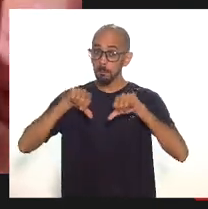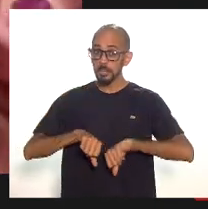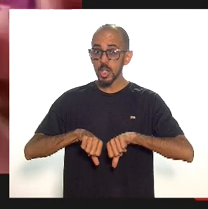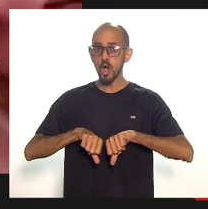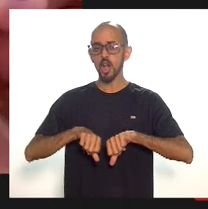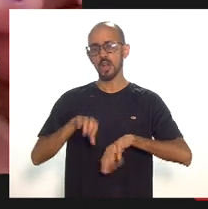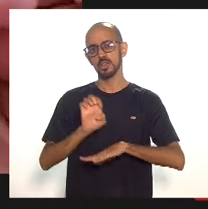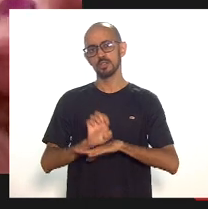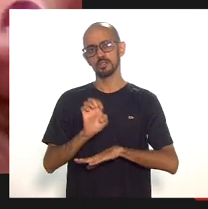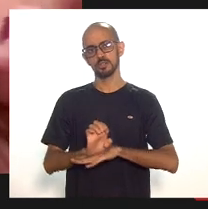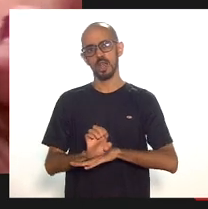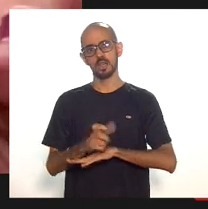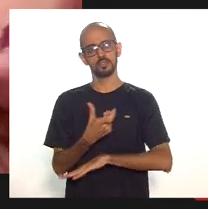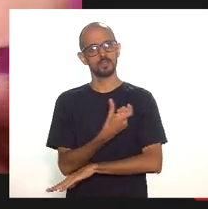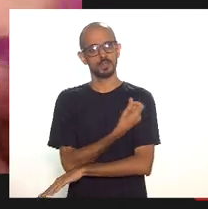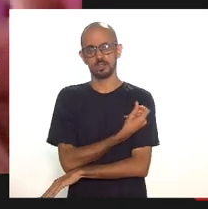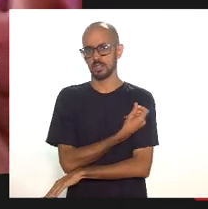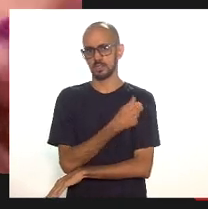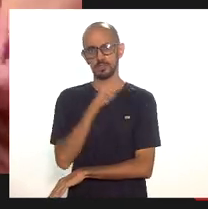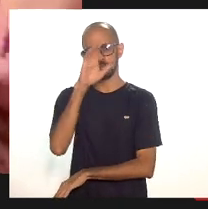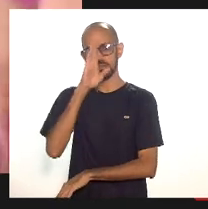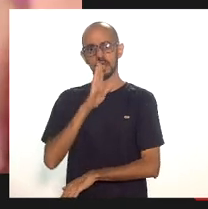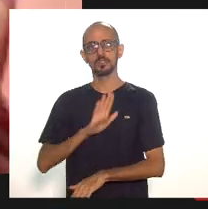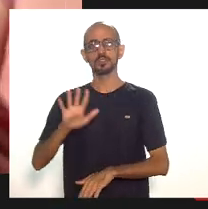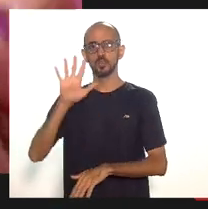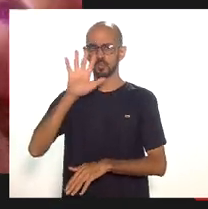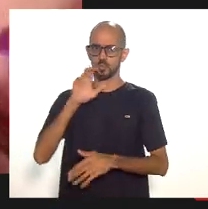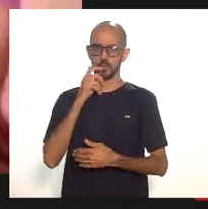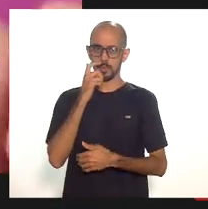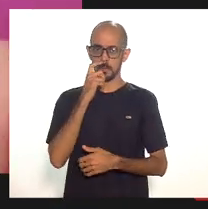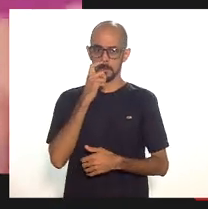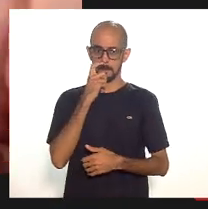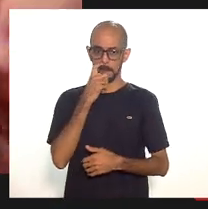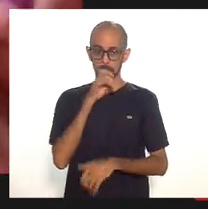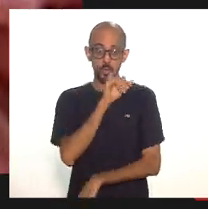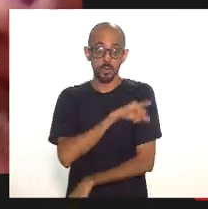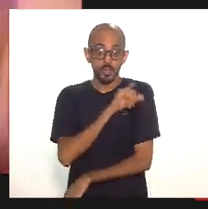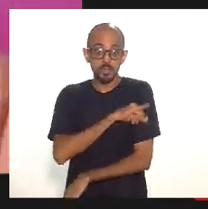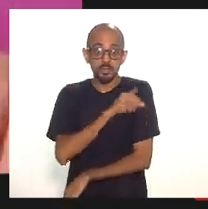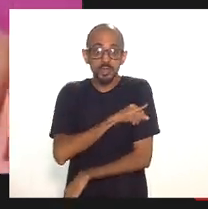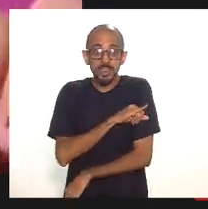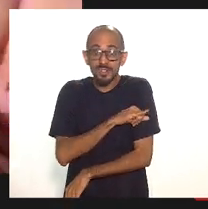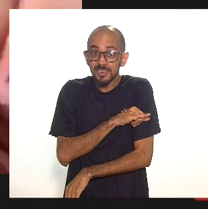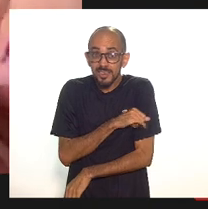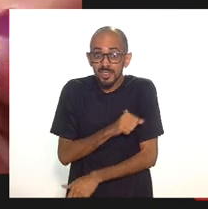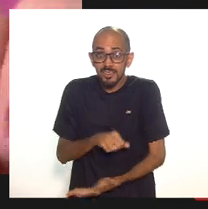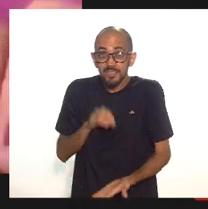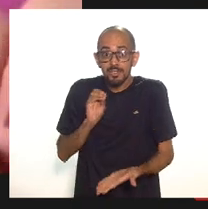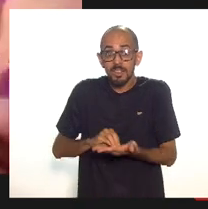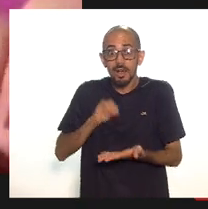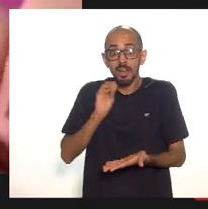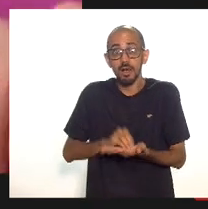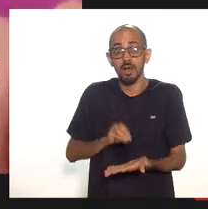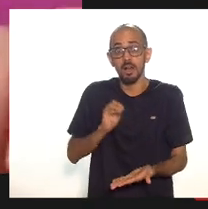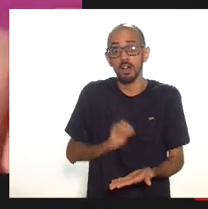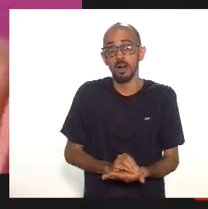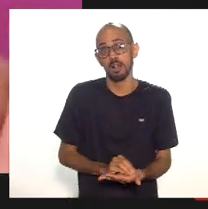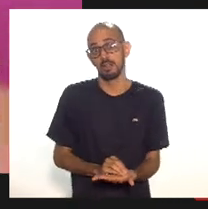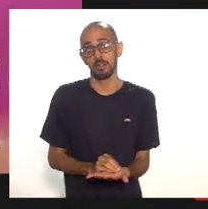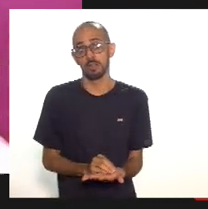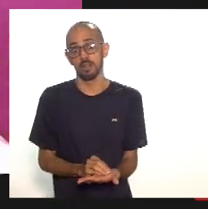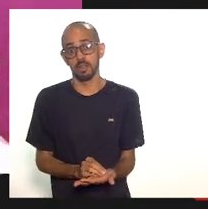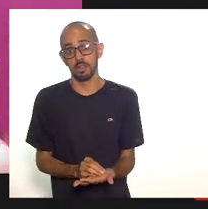em termos de vacinação. No Brasil inteiro, o Rio de Janeiro está aquém, está abaixo desse